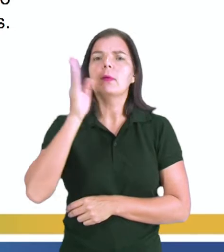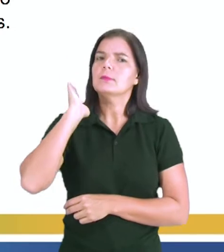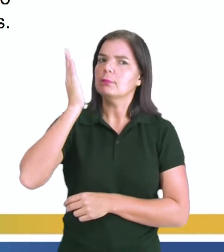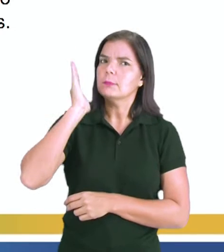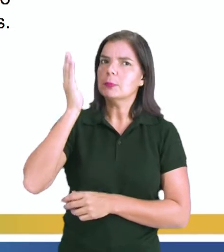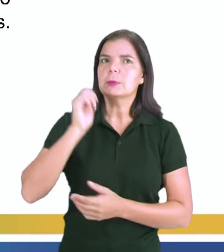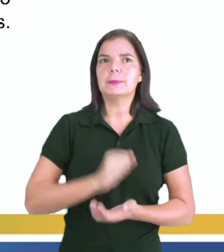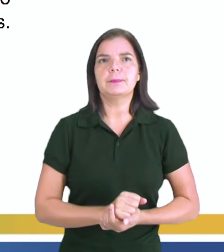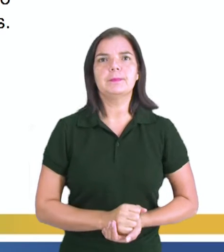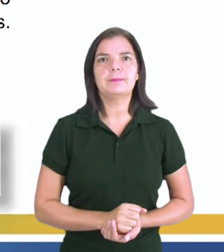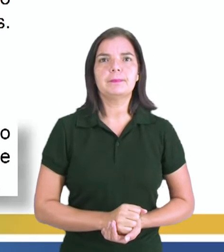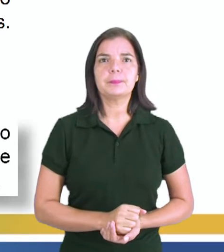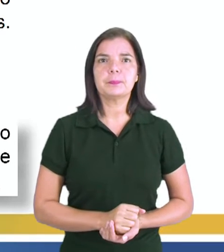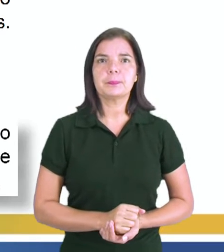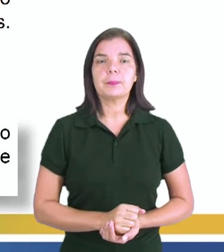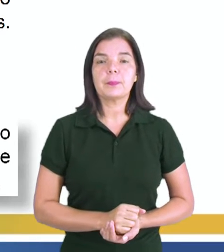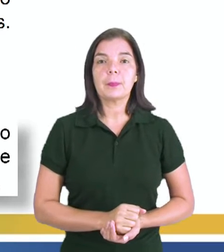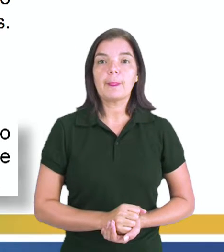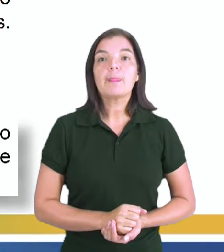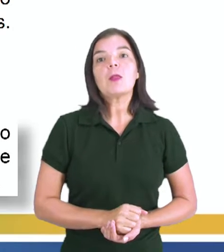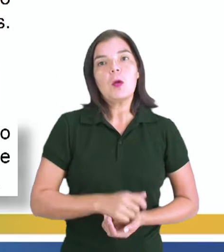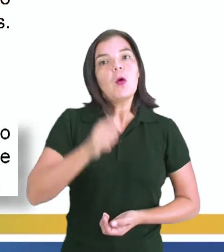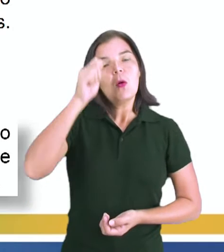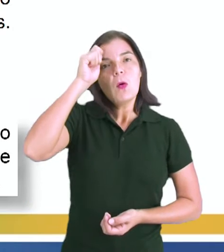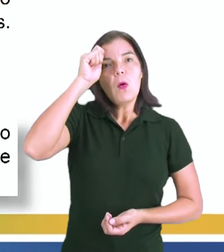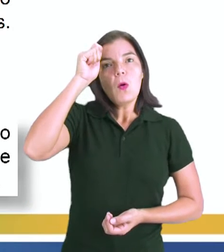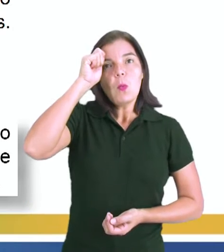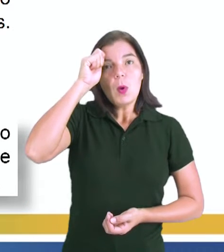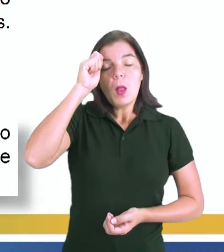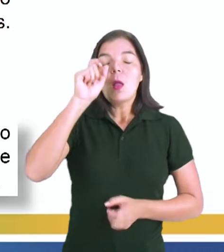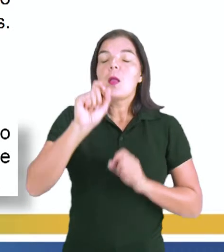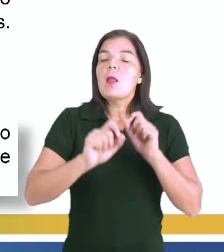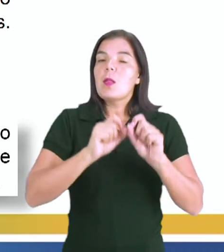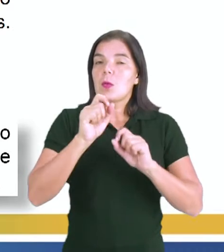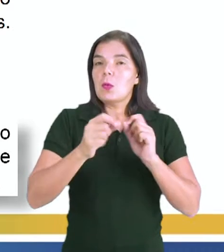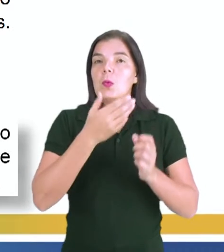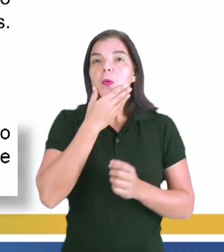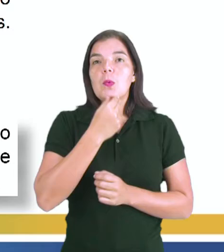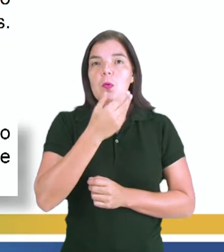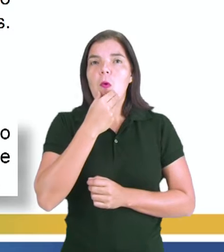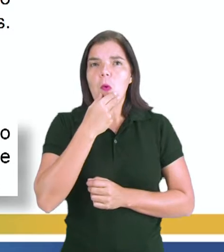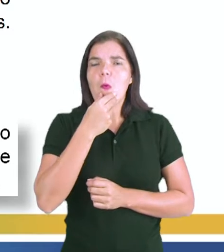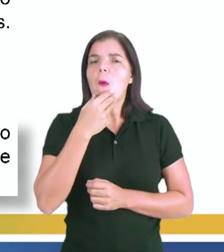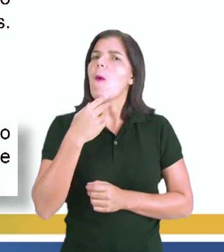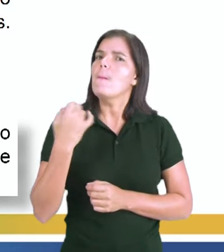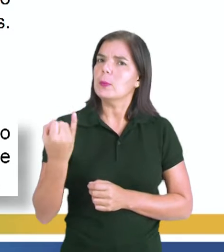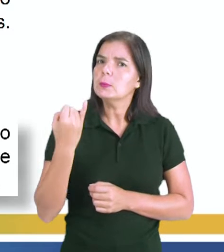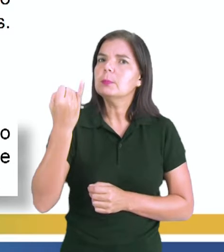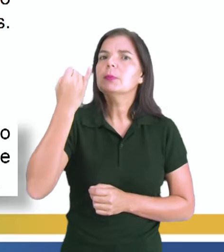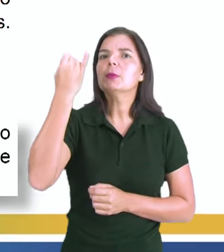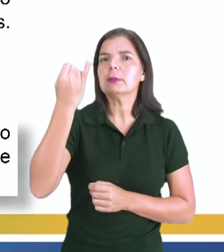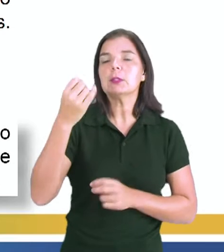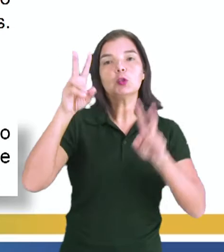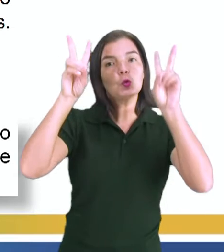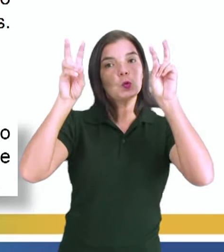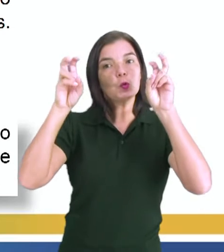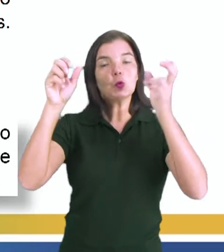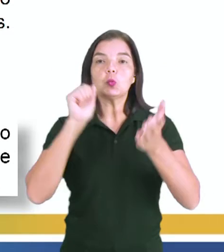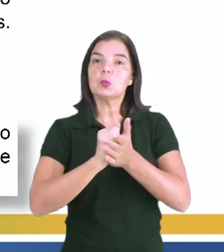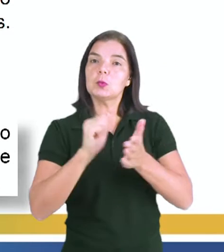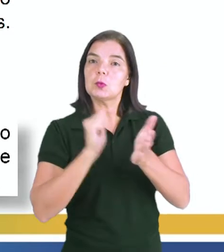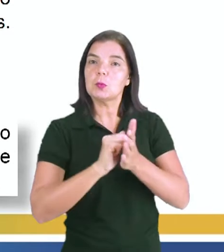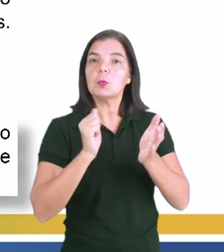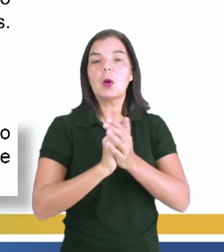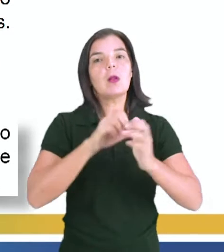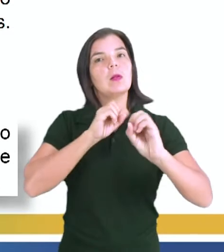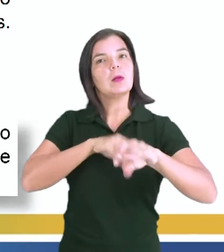burra. Aí, esse autor, gente, ele é considerado uma autoridade no assunto abordado. Além de escritor, ele